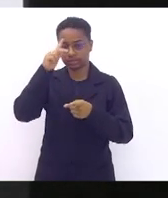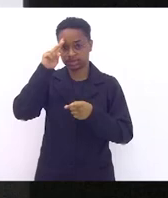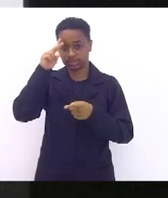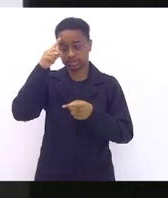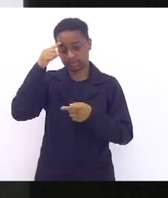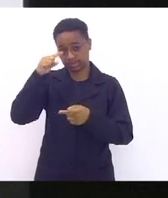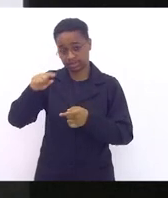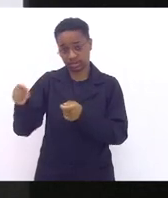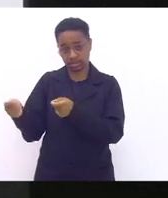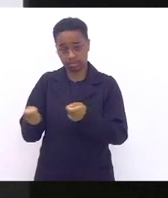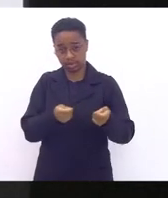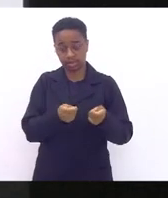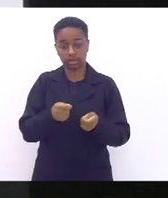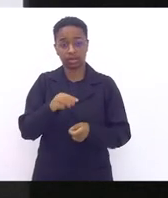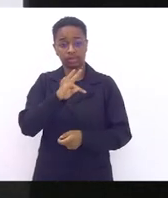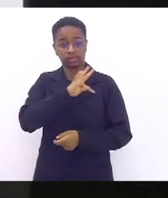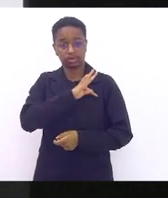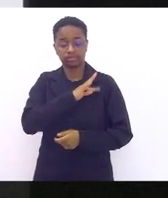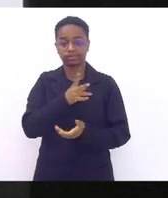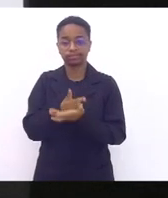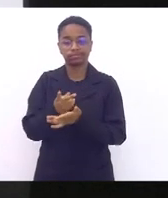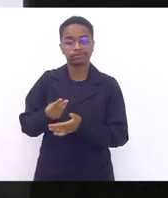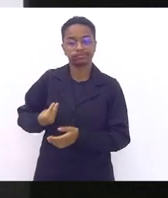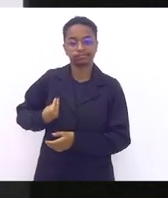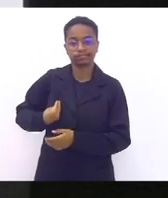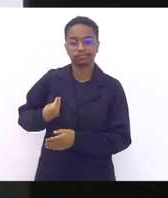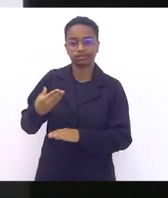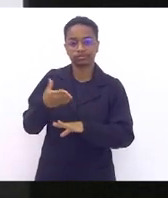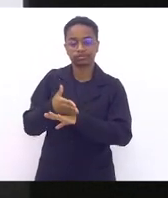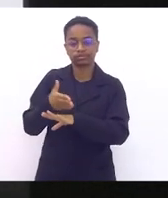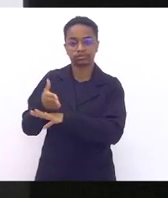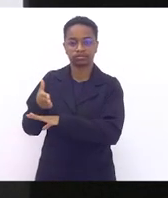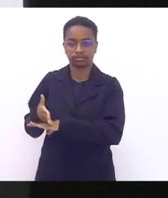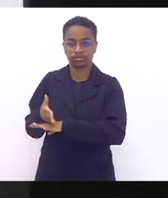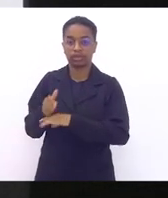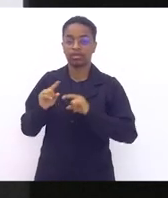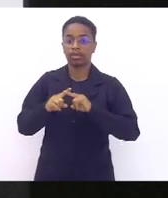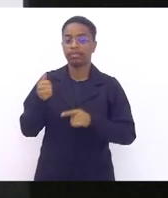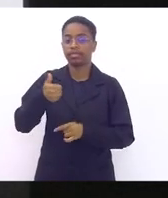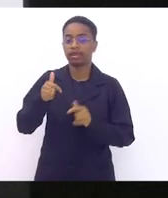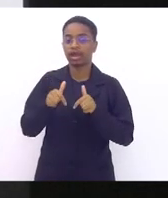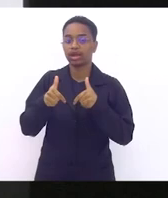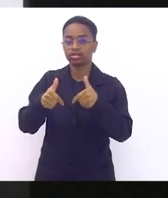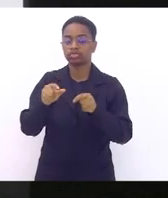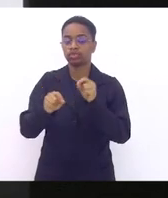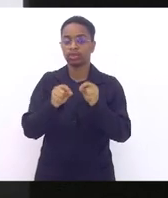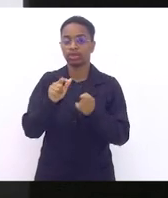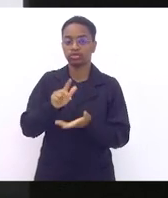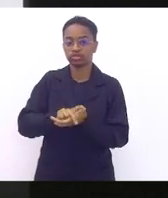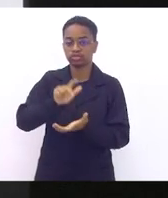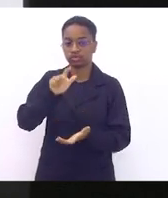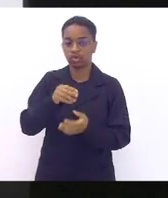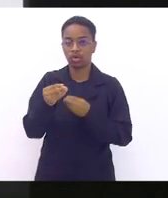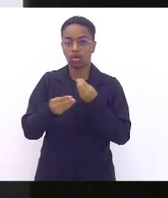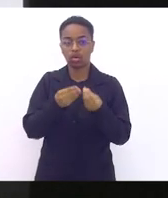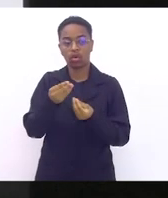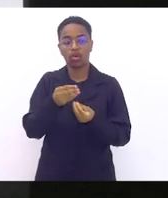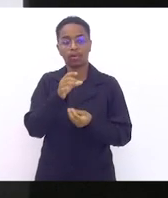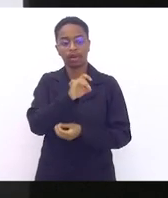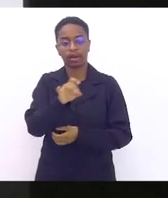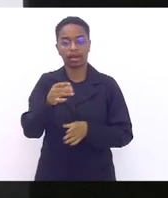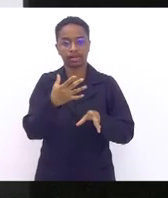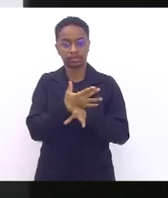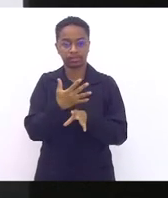essas ações. A primeira grande ação que foi feita por esses apoiadores foi justamente um diagnóstico situacional do